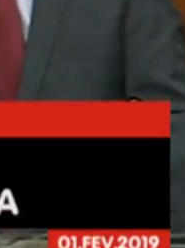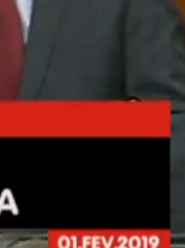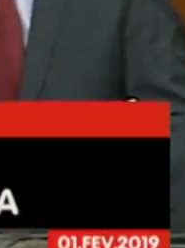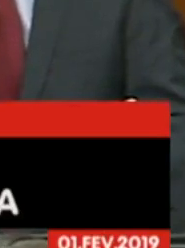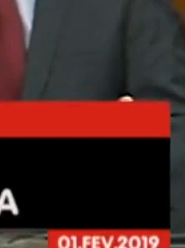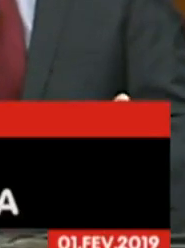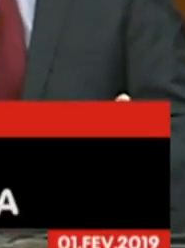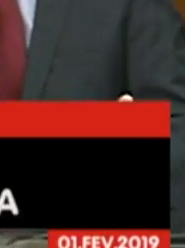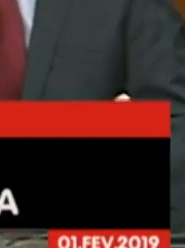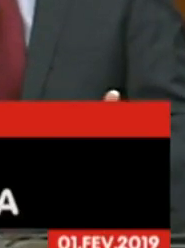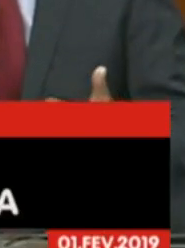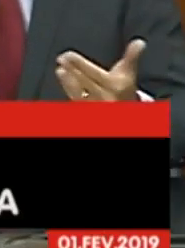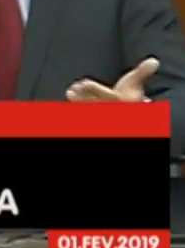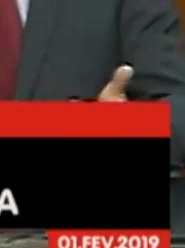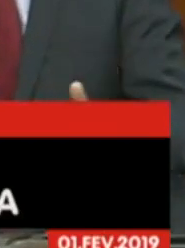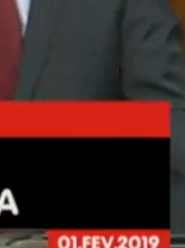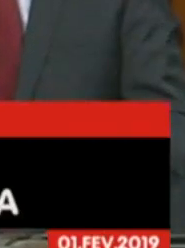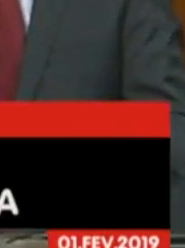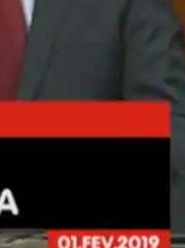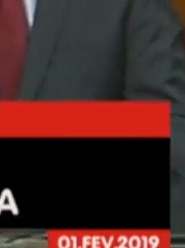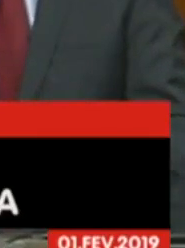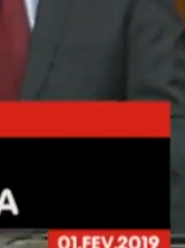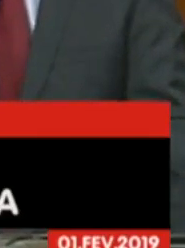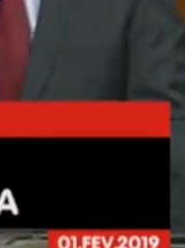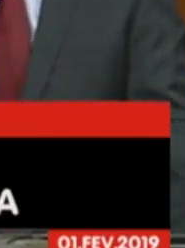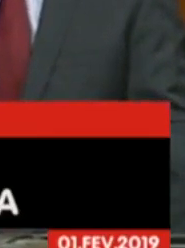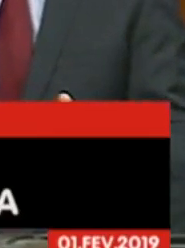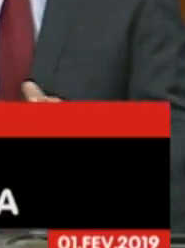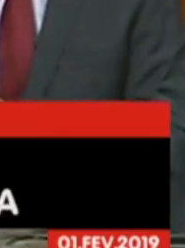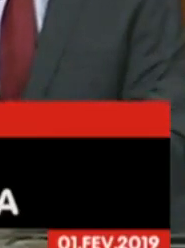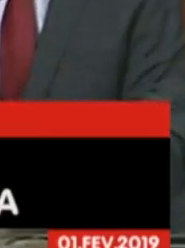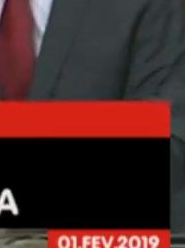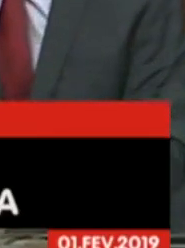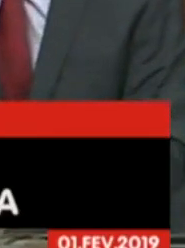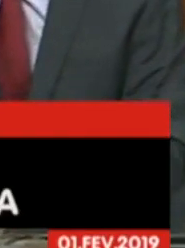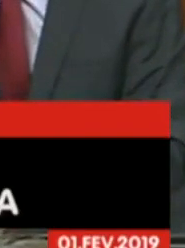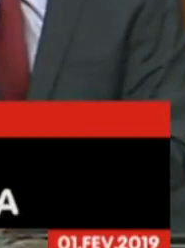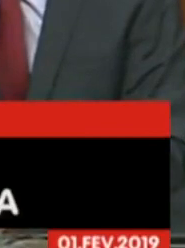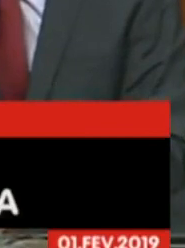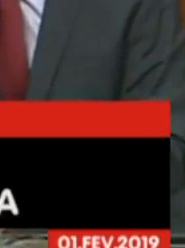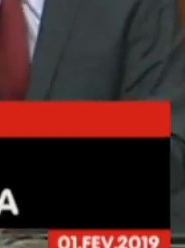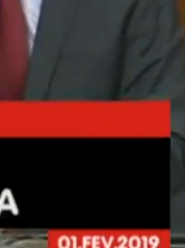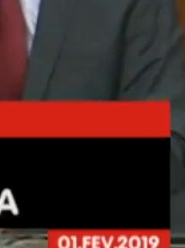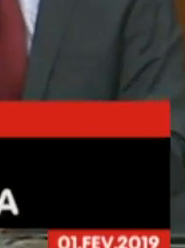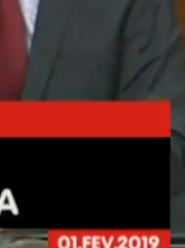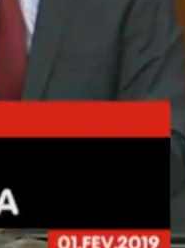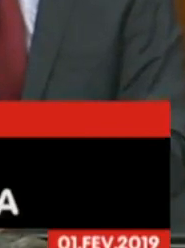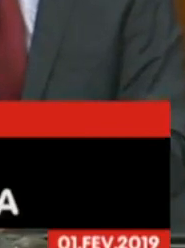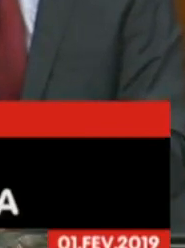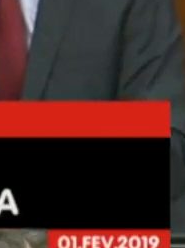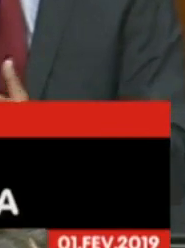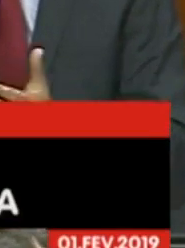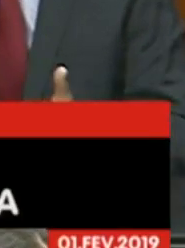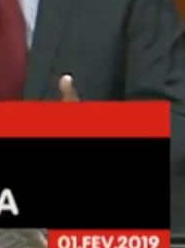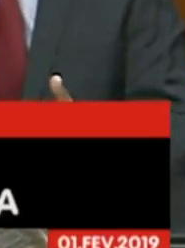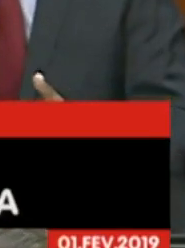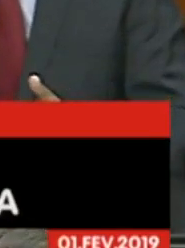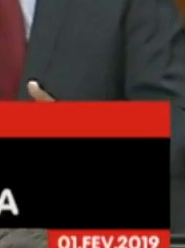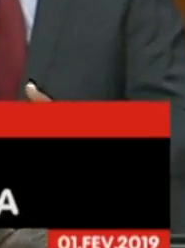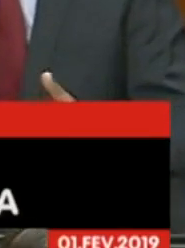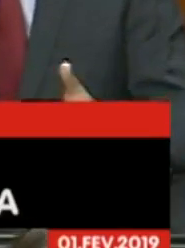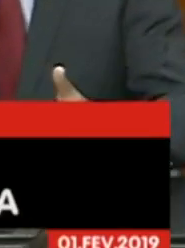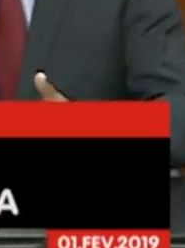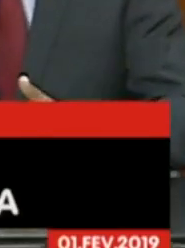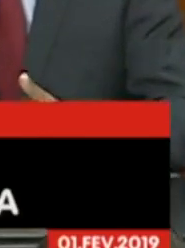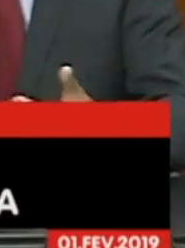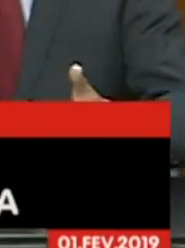Estado, mas que aguardará sinalizações de votações no Congresso Nacional em relação ao tema para que Minas Gerais